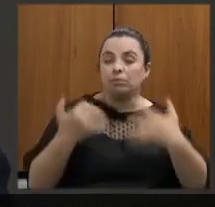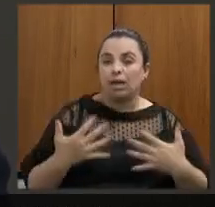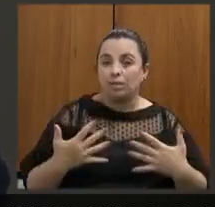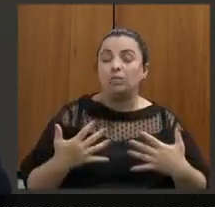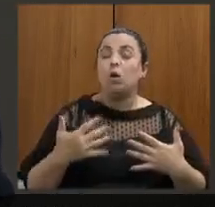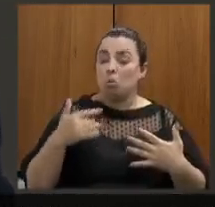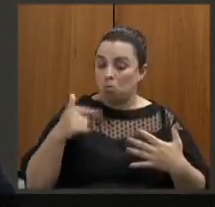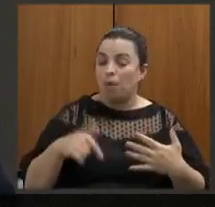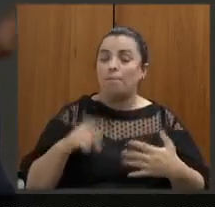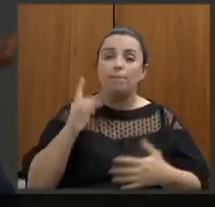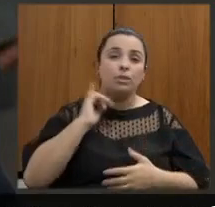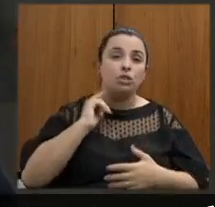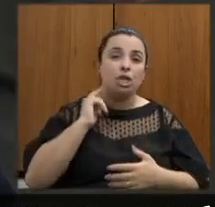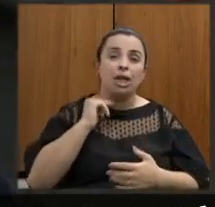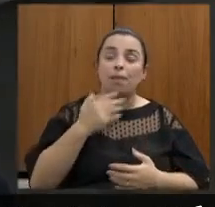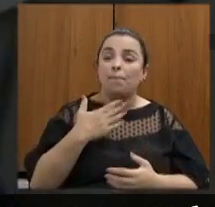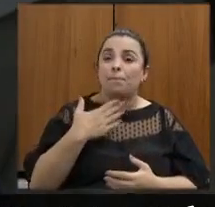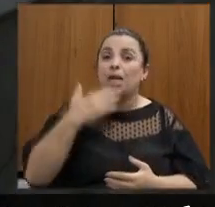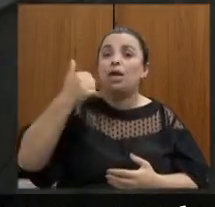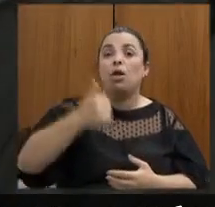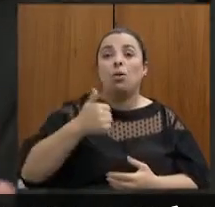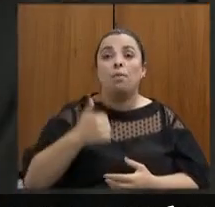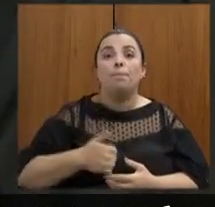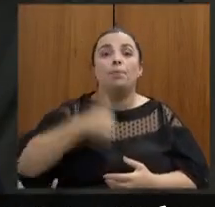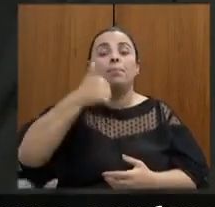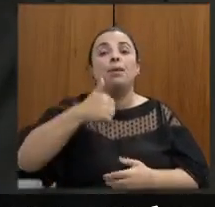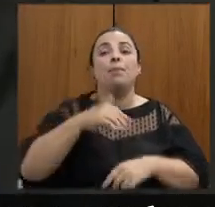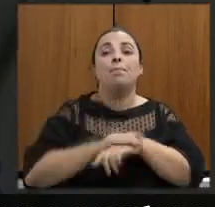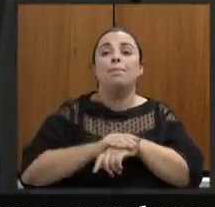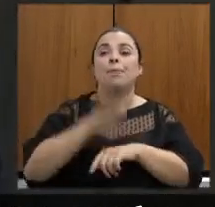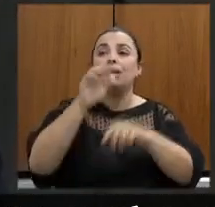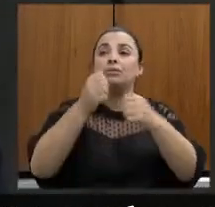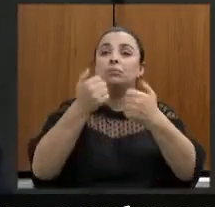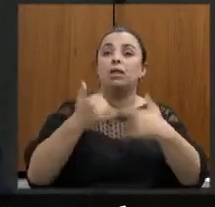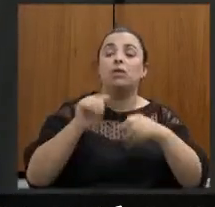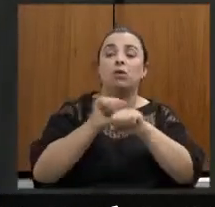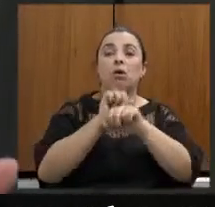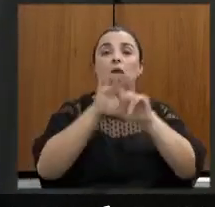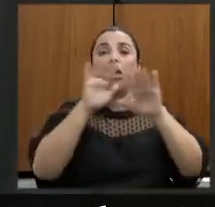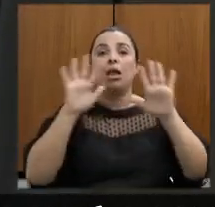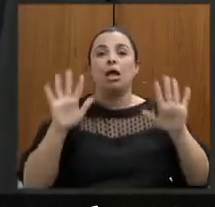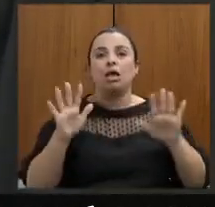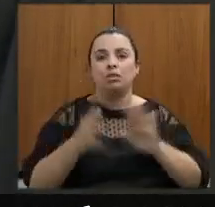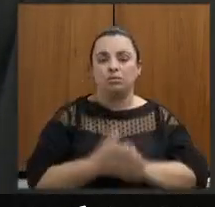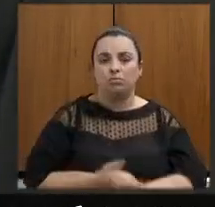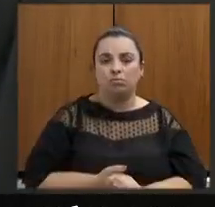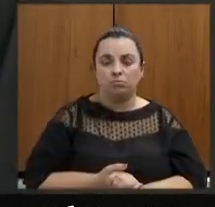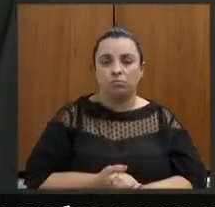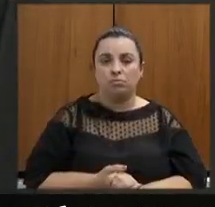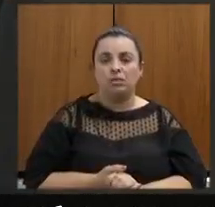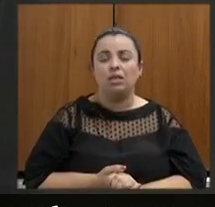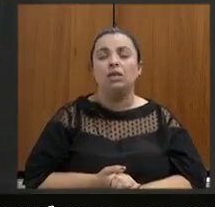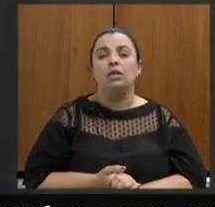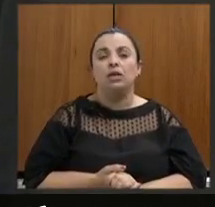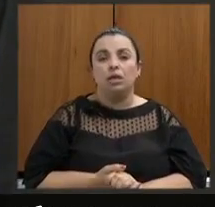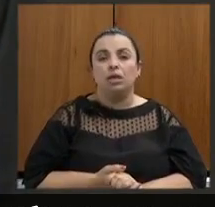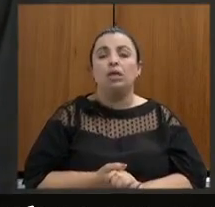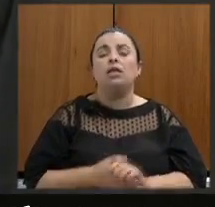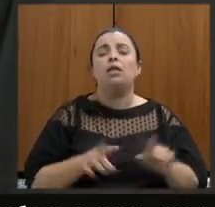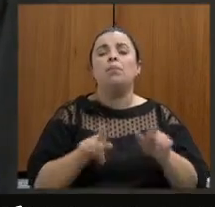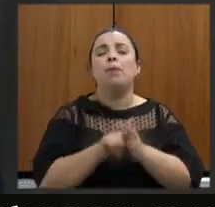transparência é um dos Estados de Minas Gerais e perguntar o secretário de Igor lento